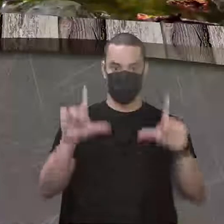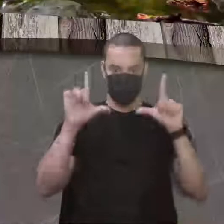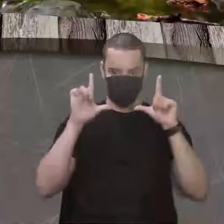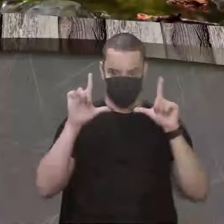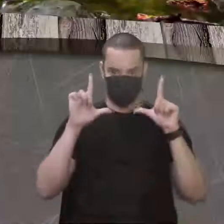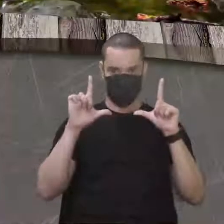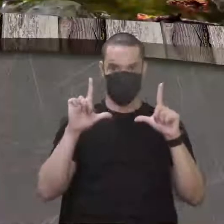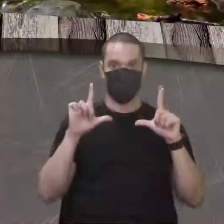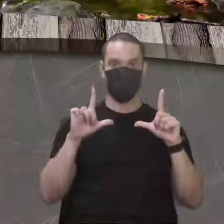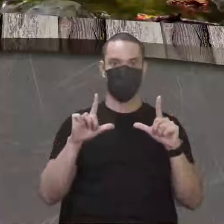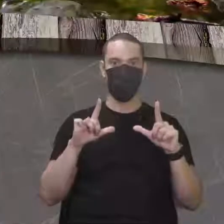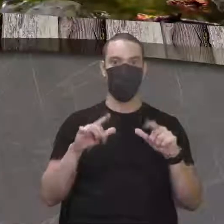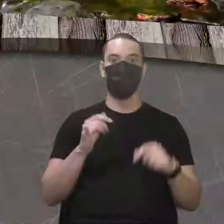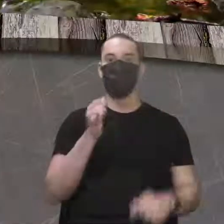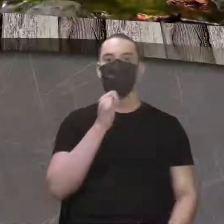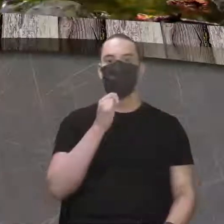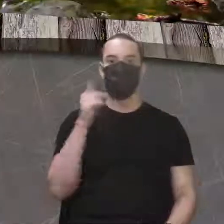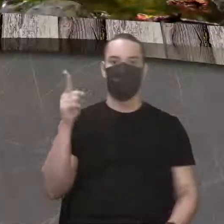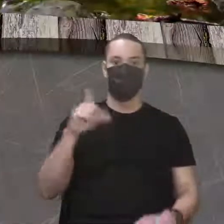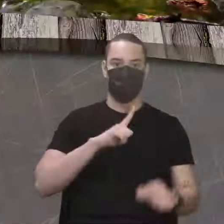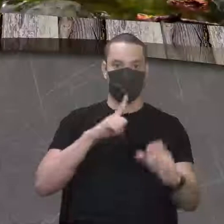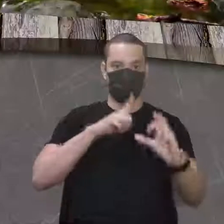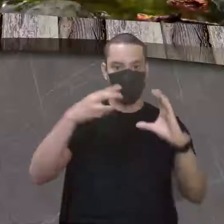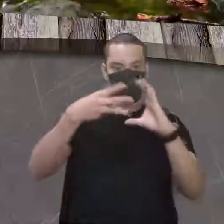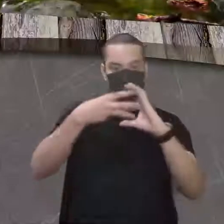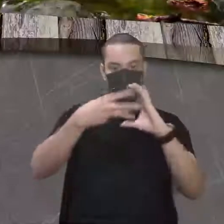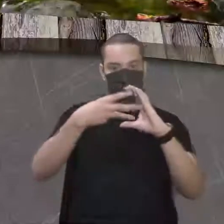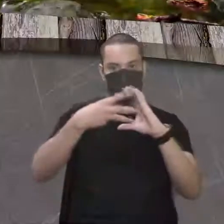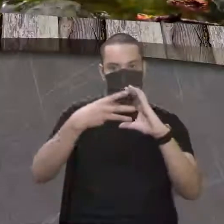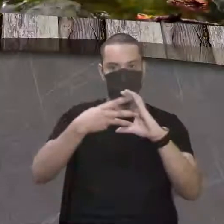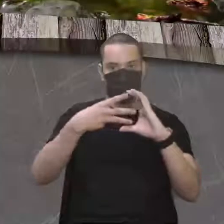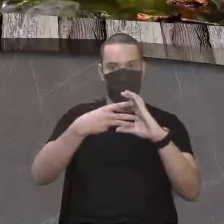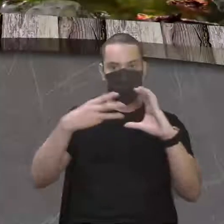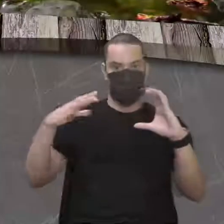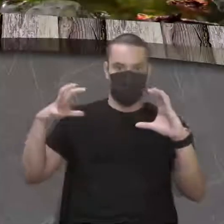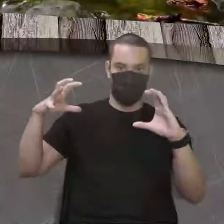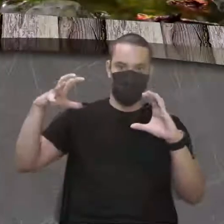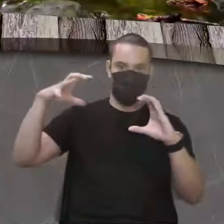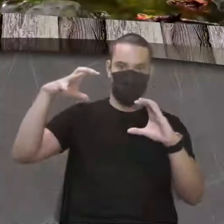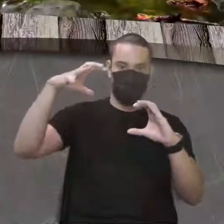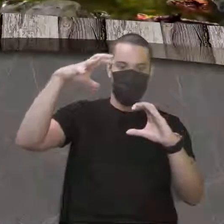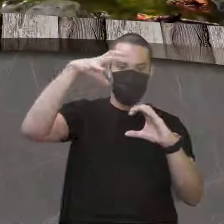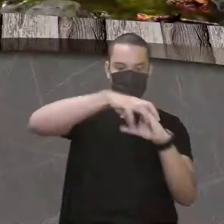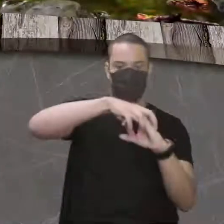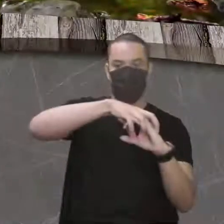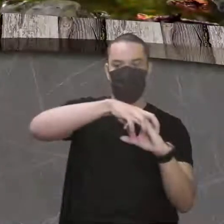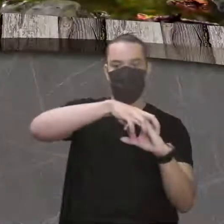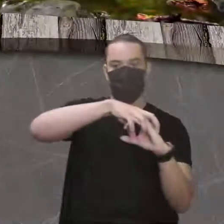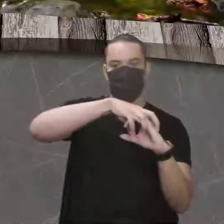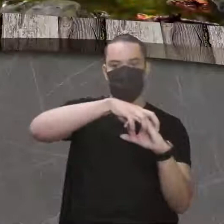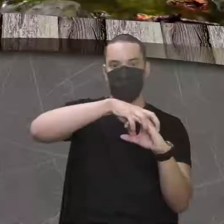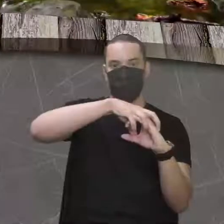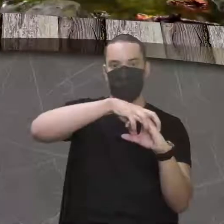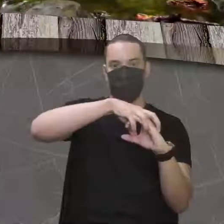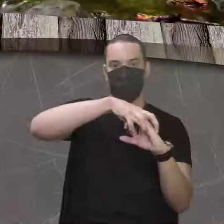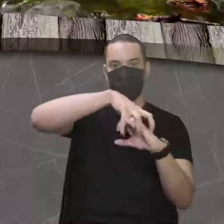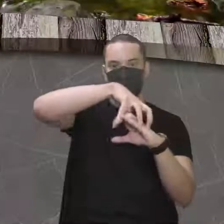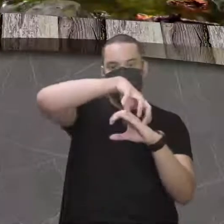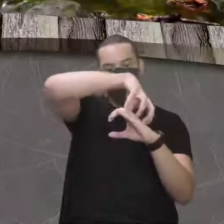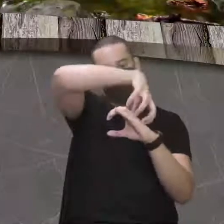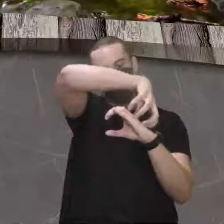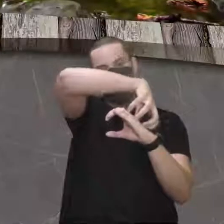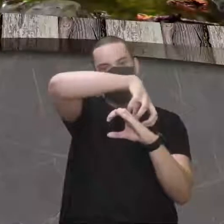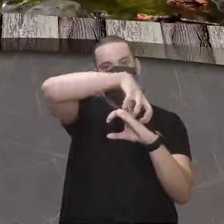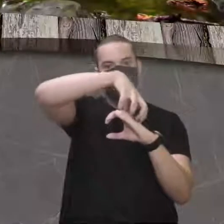Isso. Vamos dizer que aqui seja a célula. Ele vem, as perninhas dele estão aqui, ó. Ele... Pum, com as perninhas. Aí o que